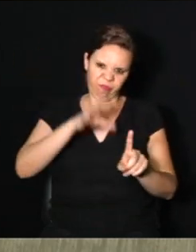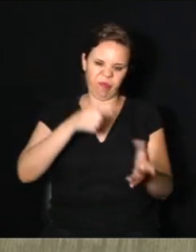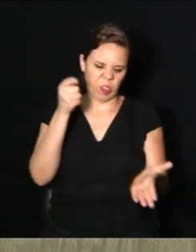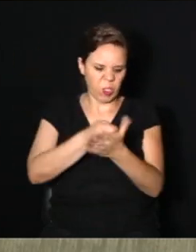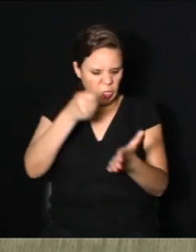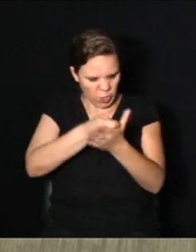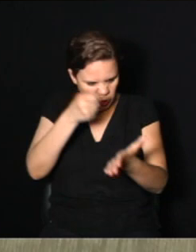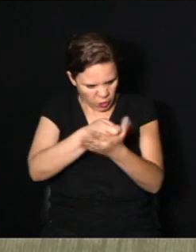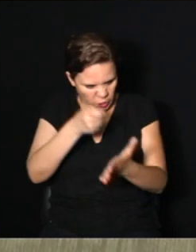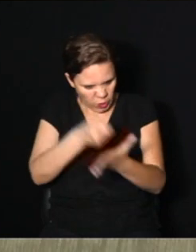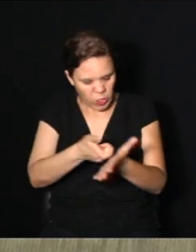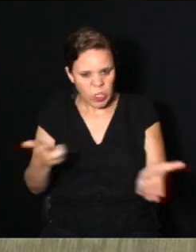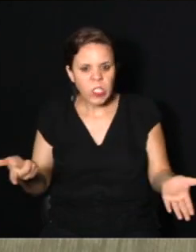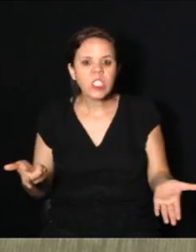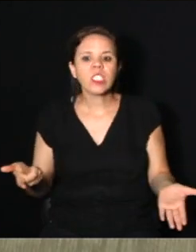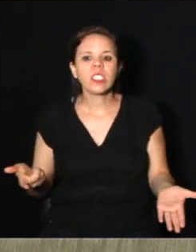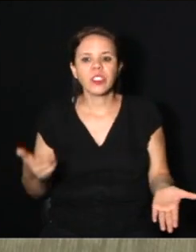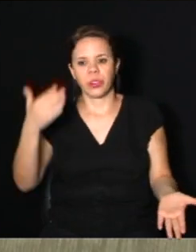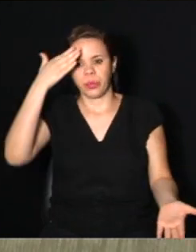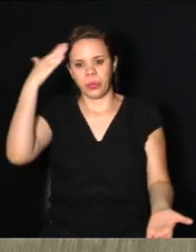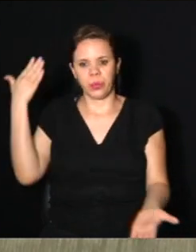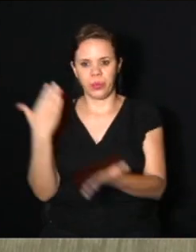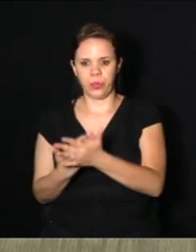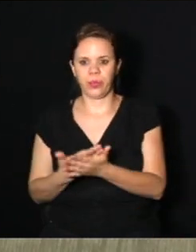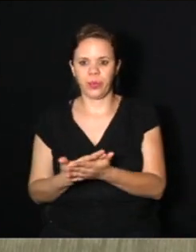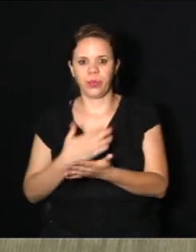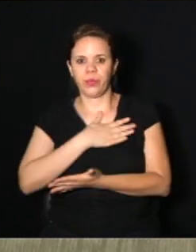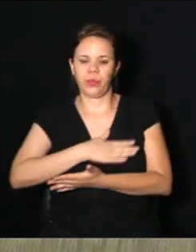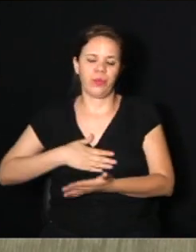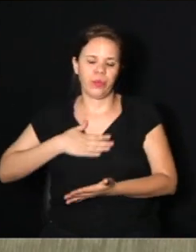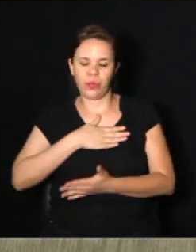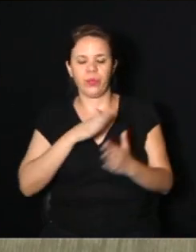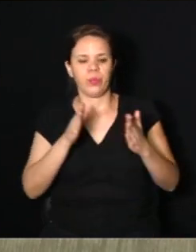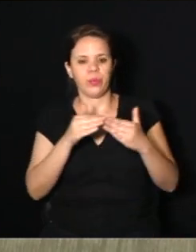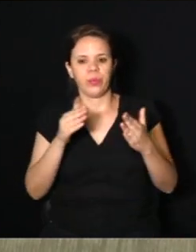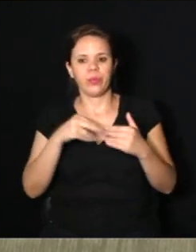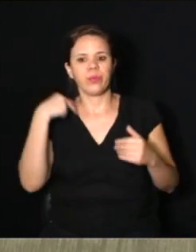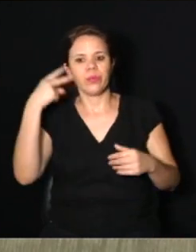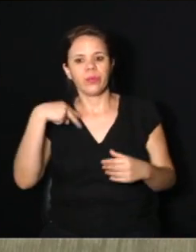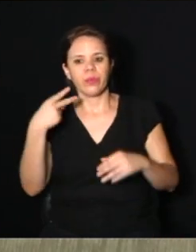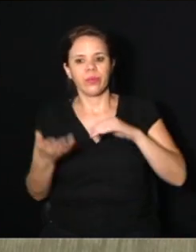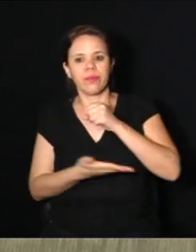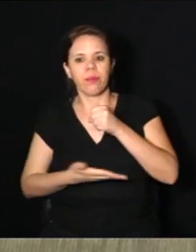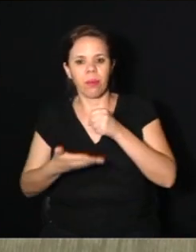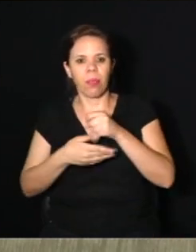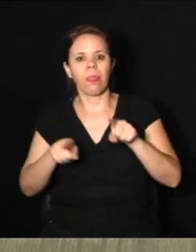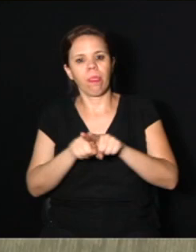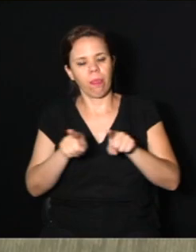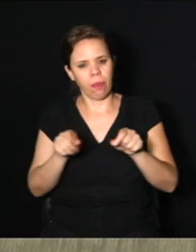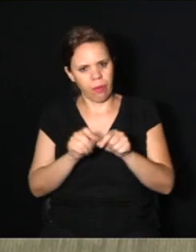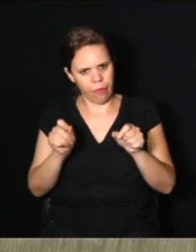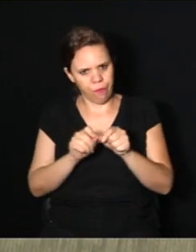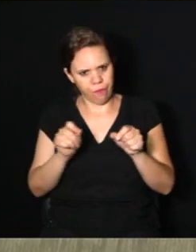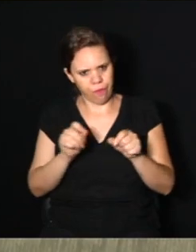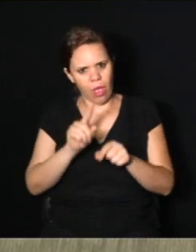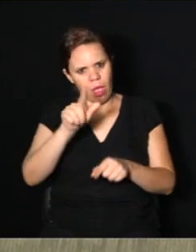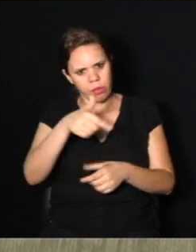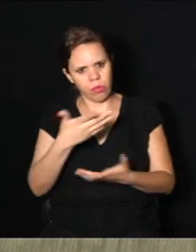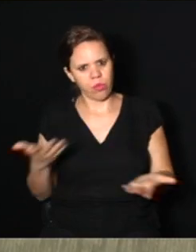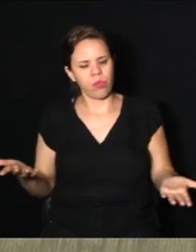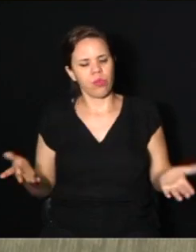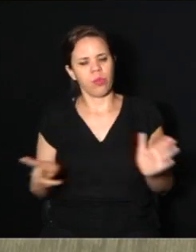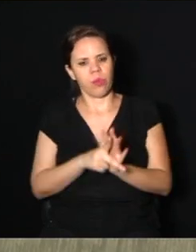que for. E eu acredito, gostaria de solicitar para os vereadores da base que também façam isso, porque eu sei